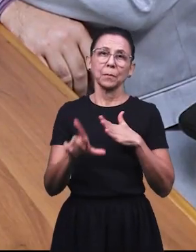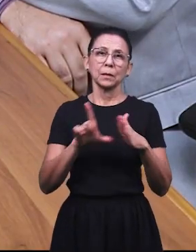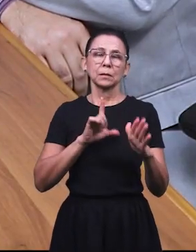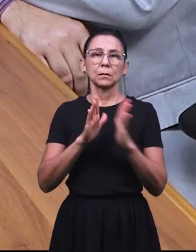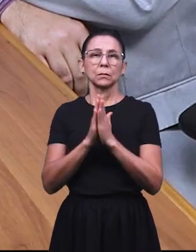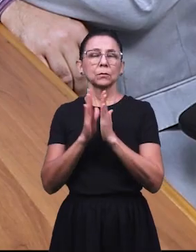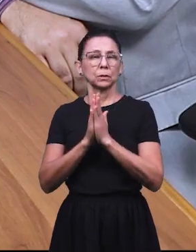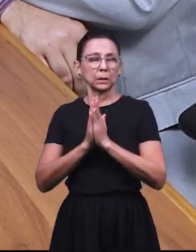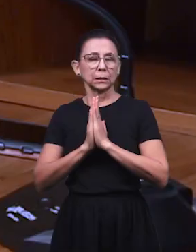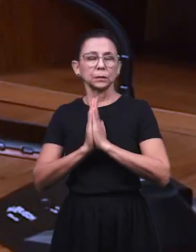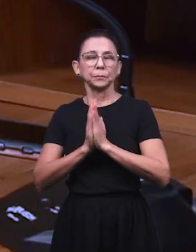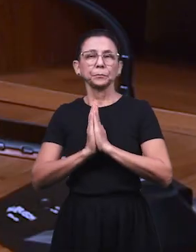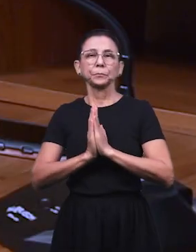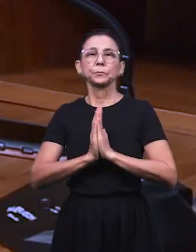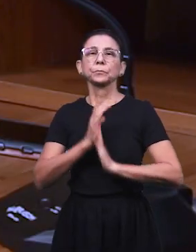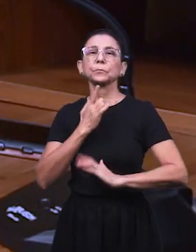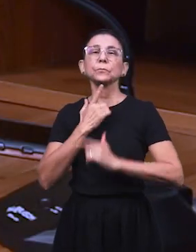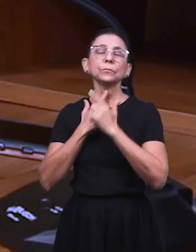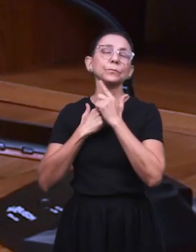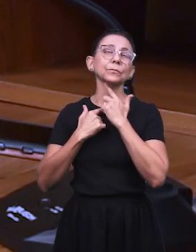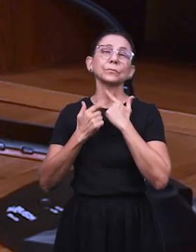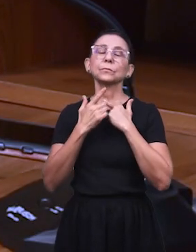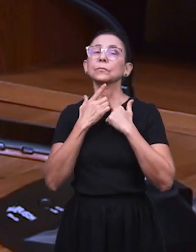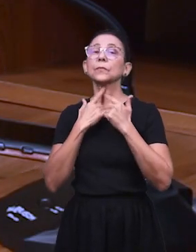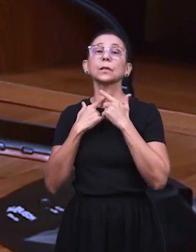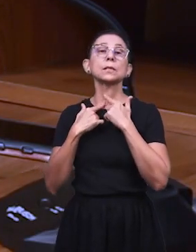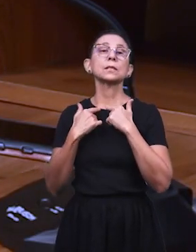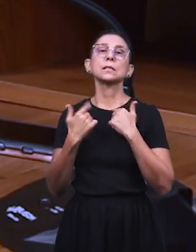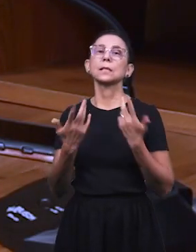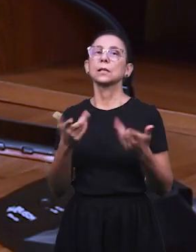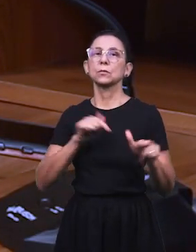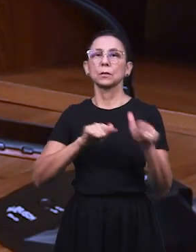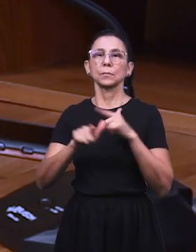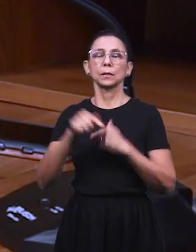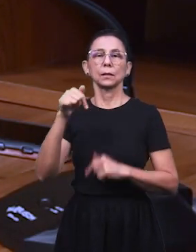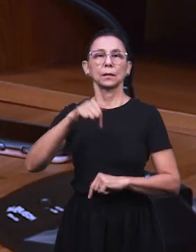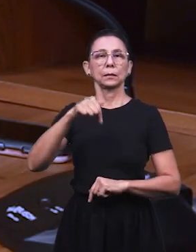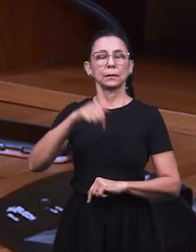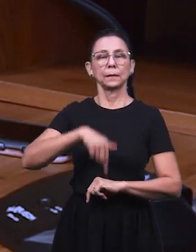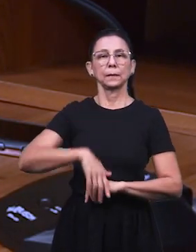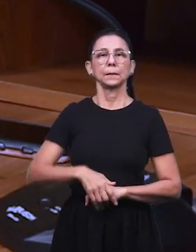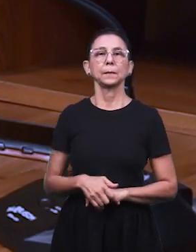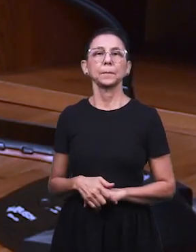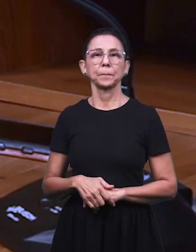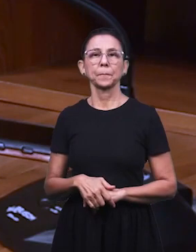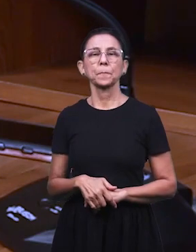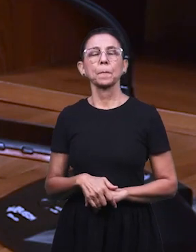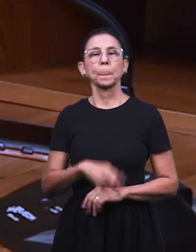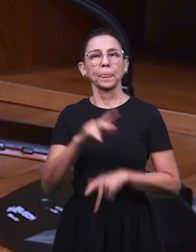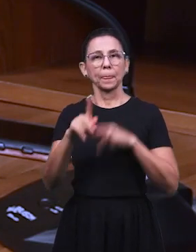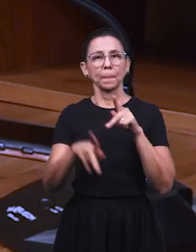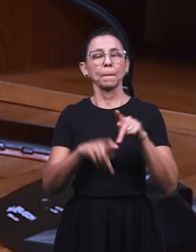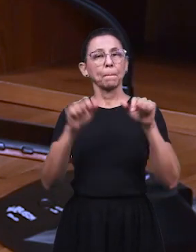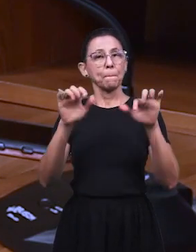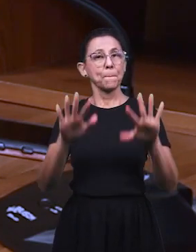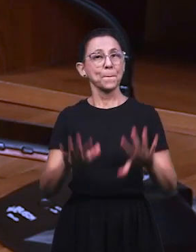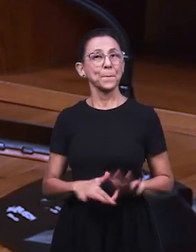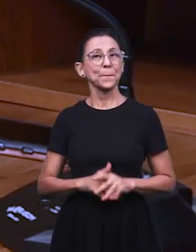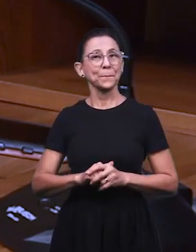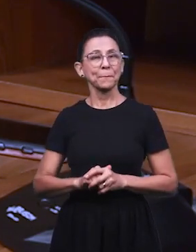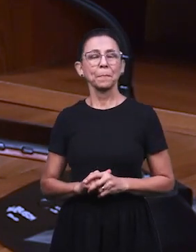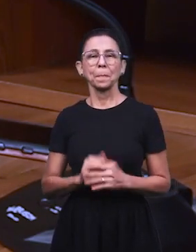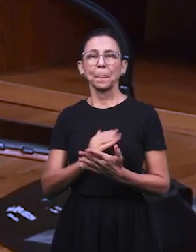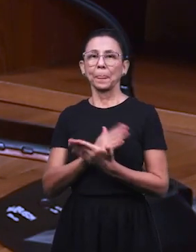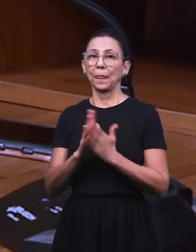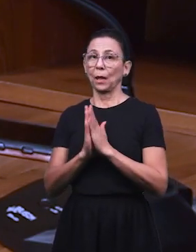fiz isso. Mas antes de estudar eu também orei muito, porque era desejo muito, eu tinha muito desejo de trabalhar aqui, de trabalhar, né, com